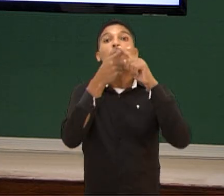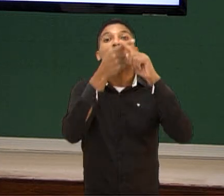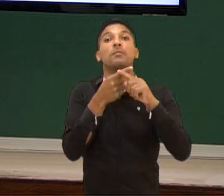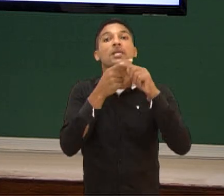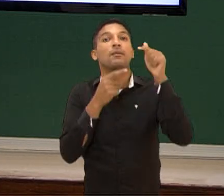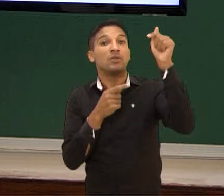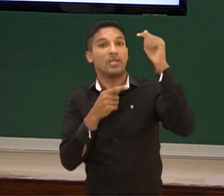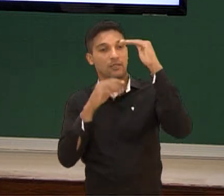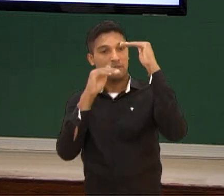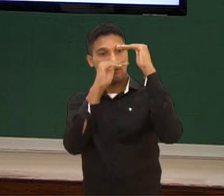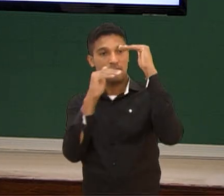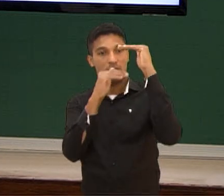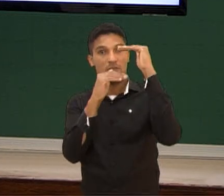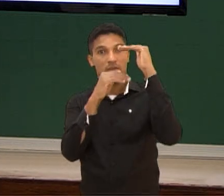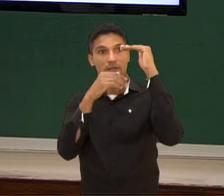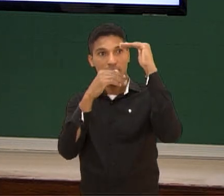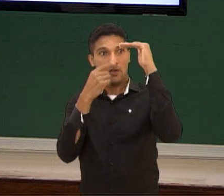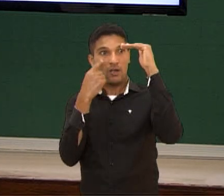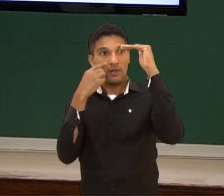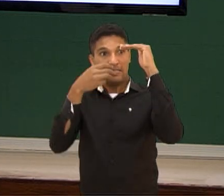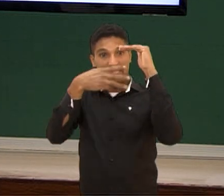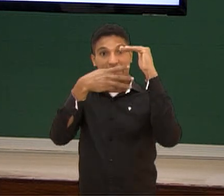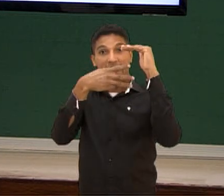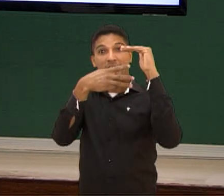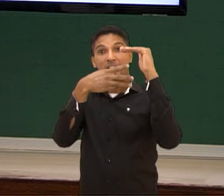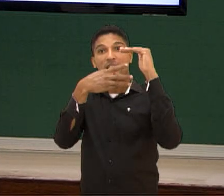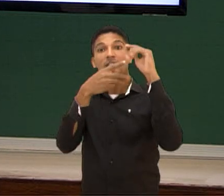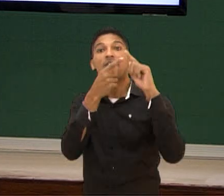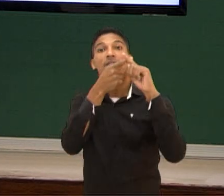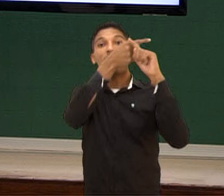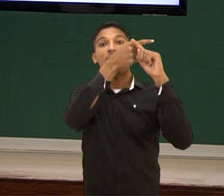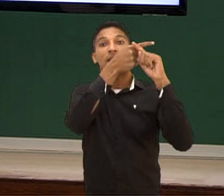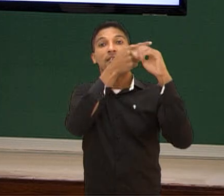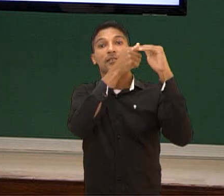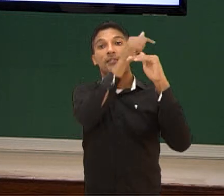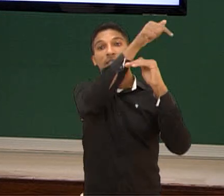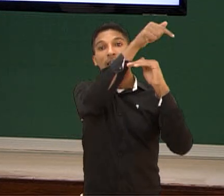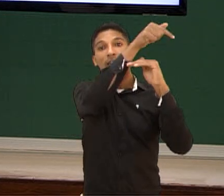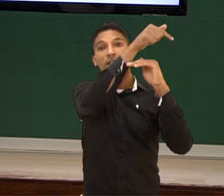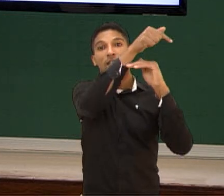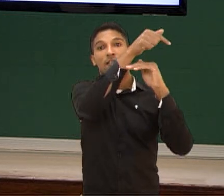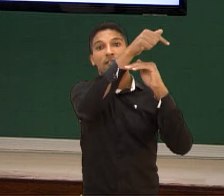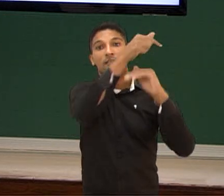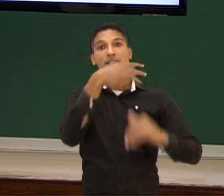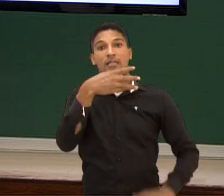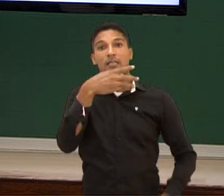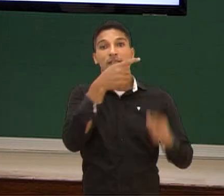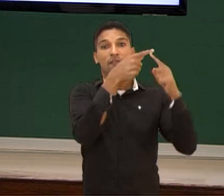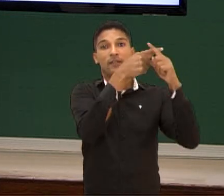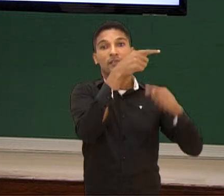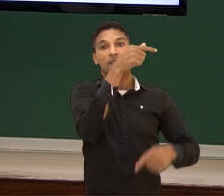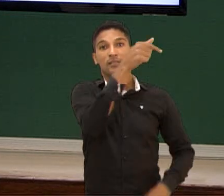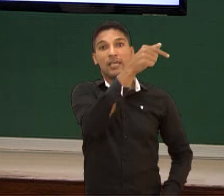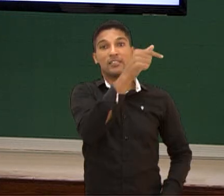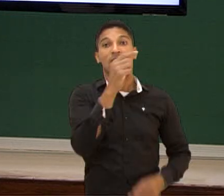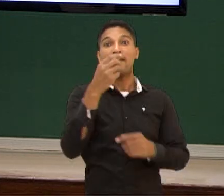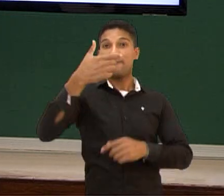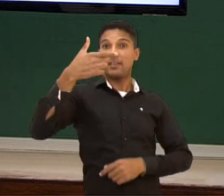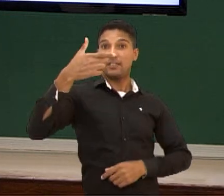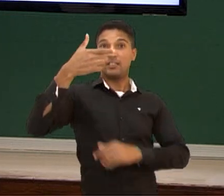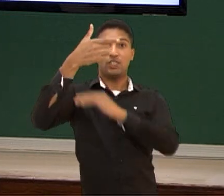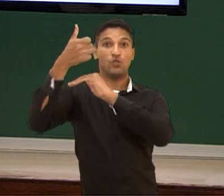E vou somar o 2. Então, 3 vezes 7, 21, mais o 2,